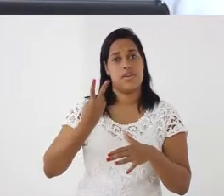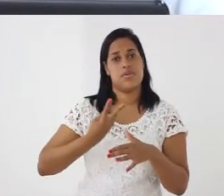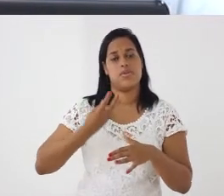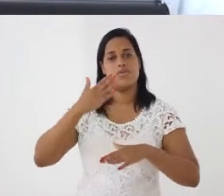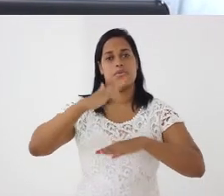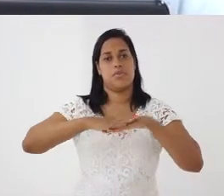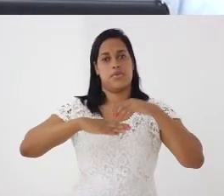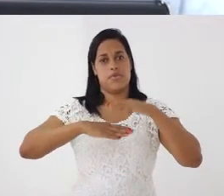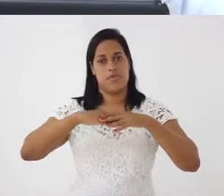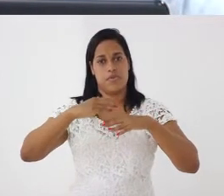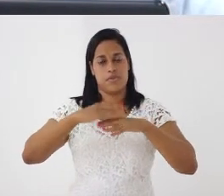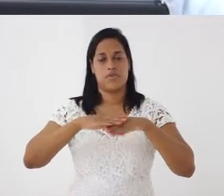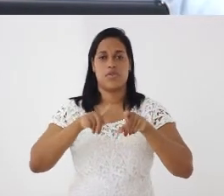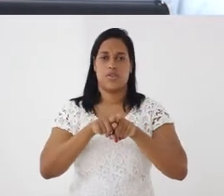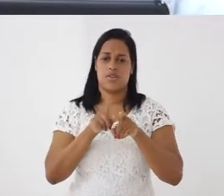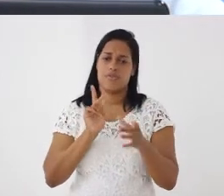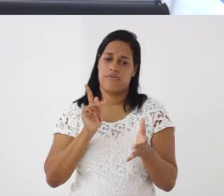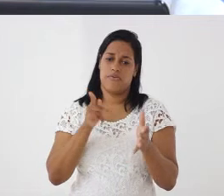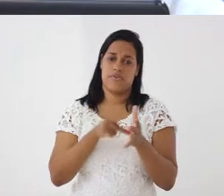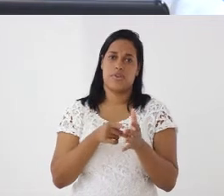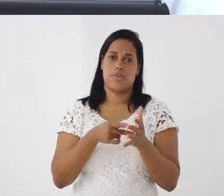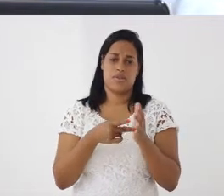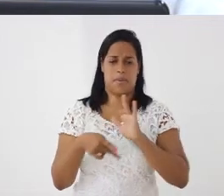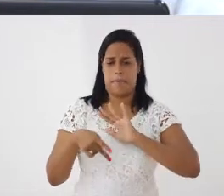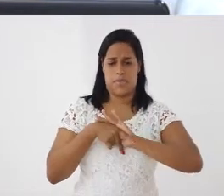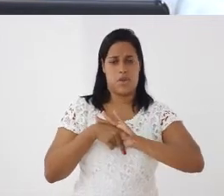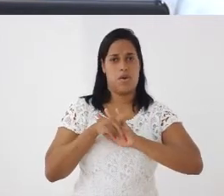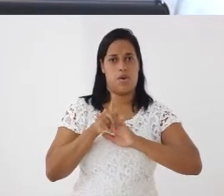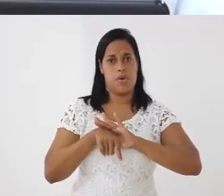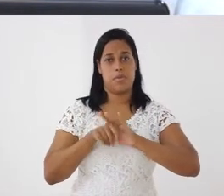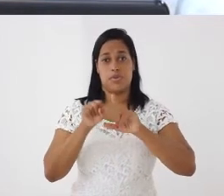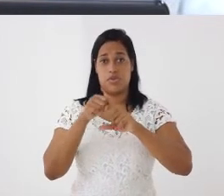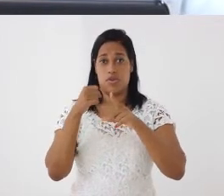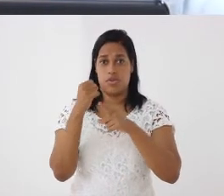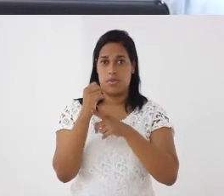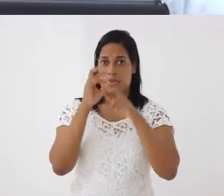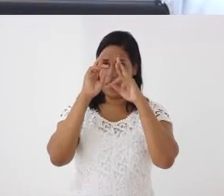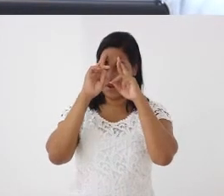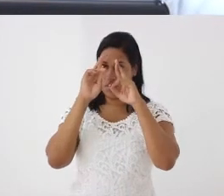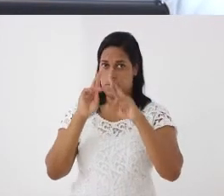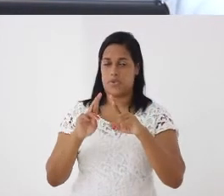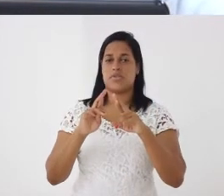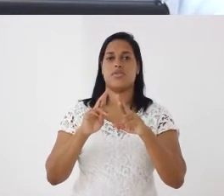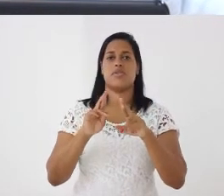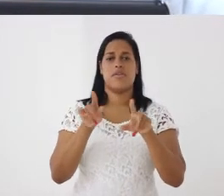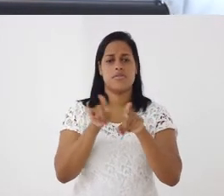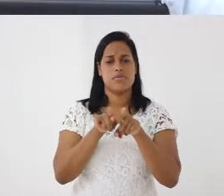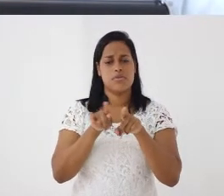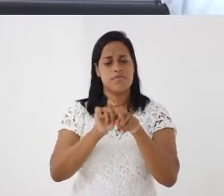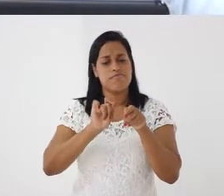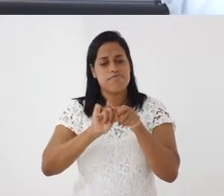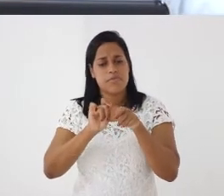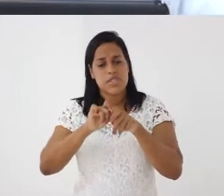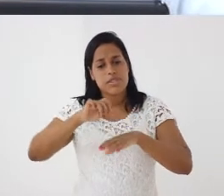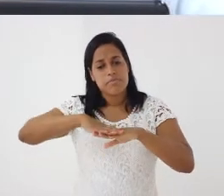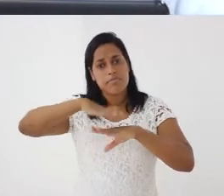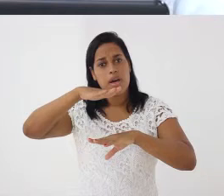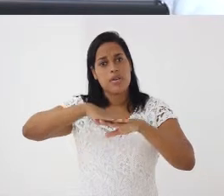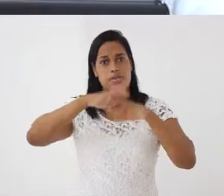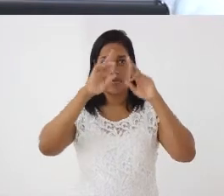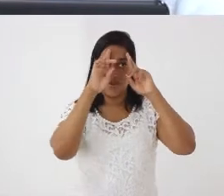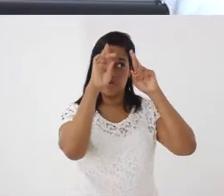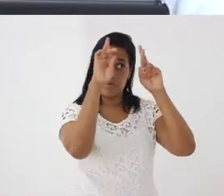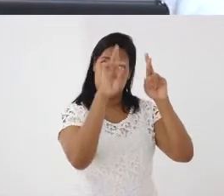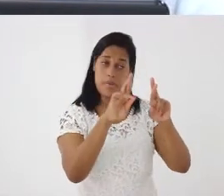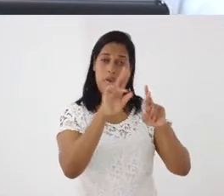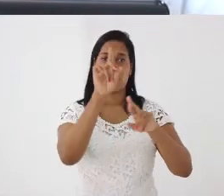funcionários valorizam, na verdade, a si mesmas. A empresa socialmente responsável procura fazer mais, além de